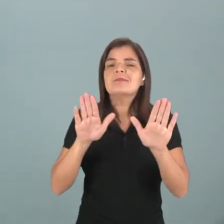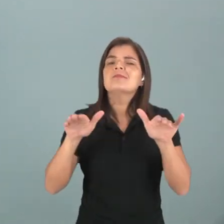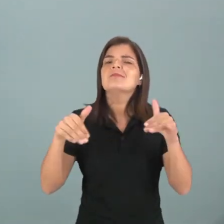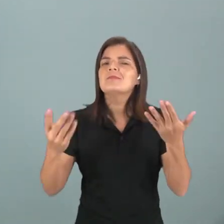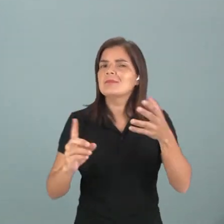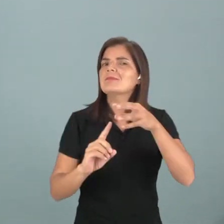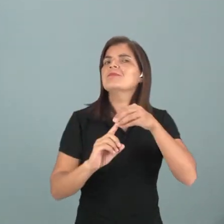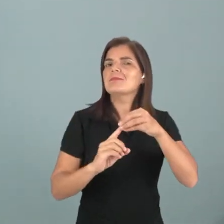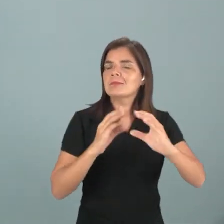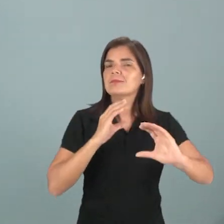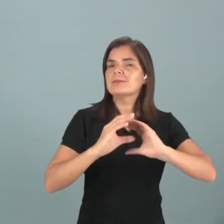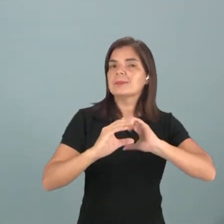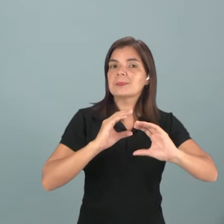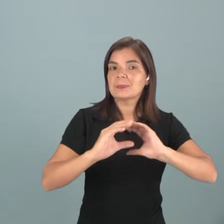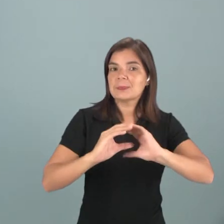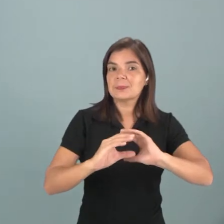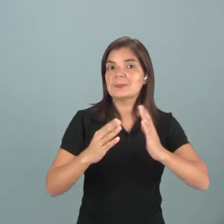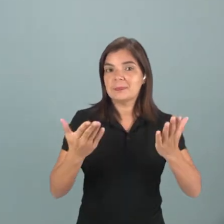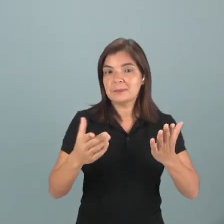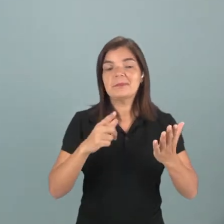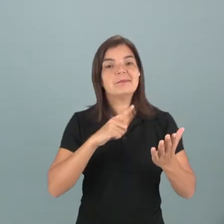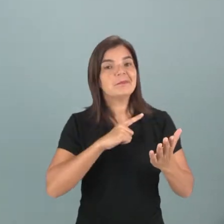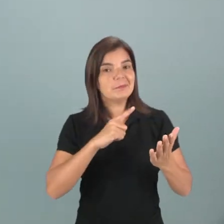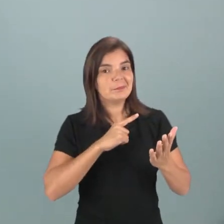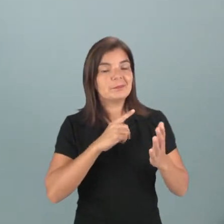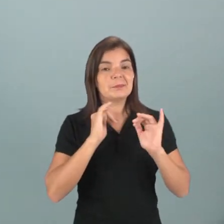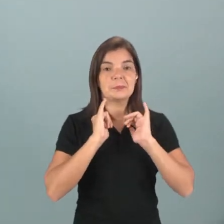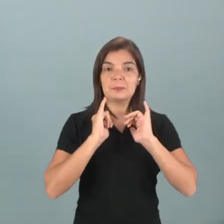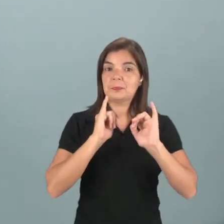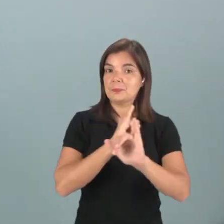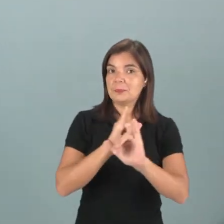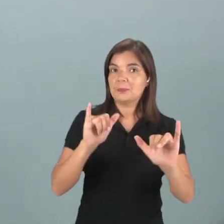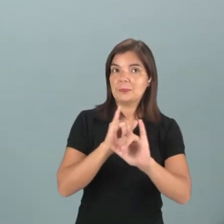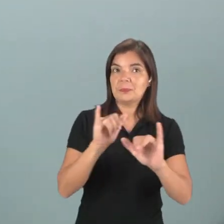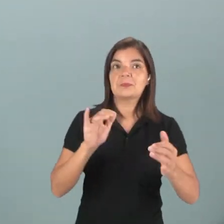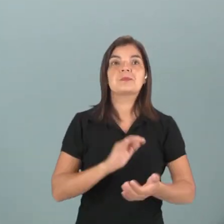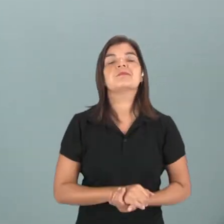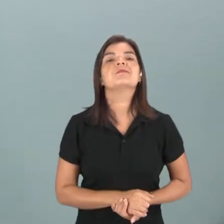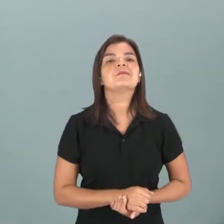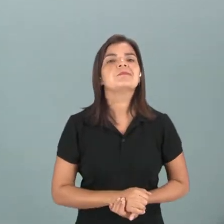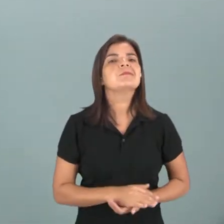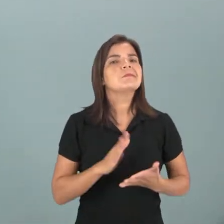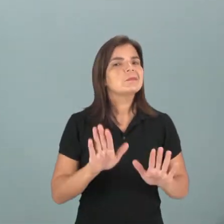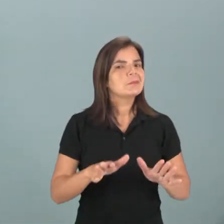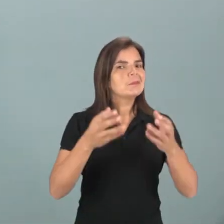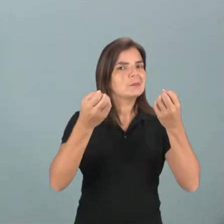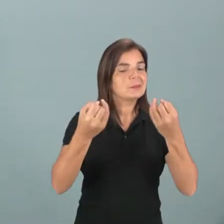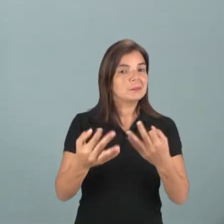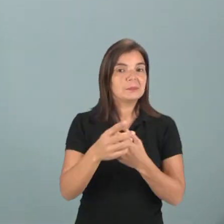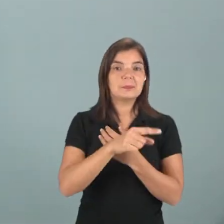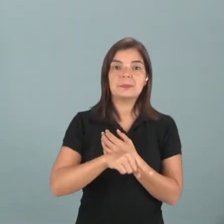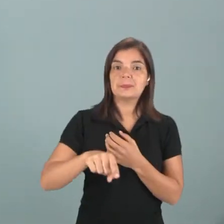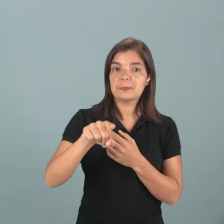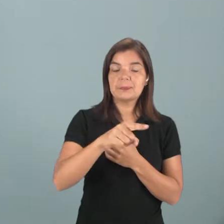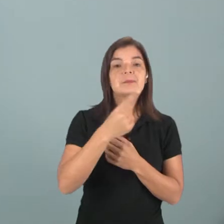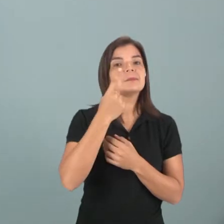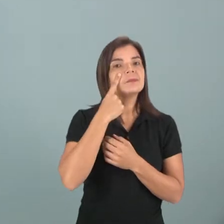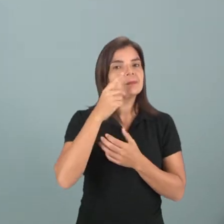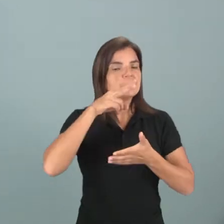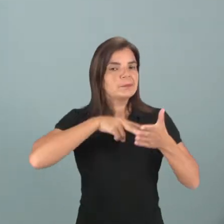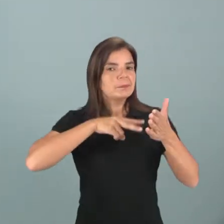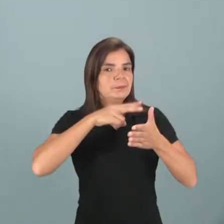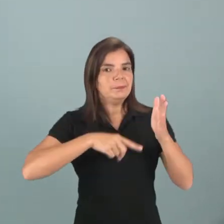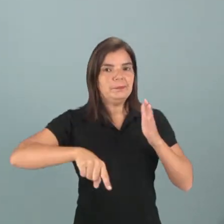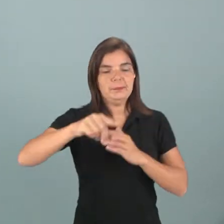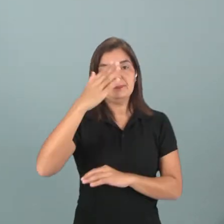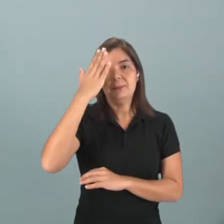é a intenção comunicativa? Tem a função de informar. Vamos lá, gente, eu já expliquei para vocês e nós vamos ler aí